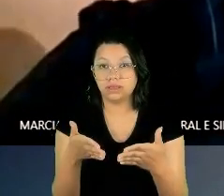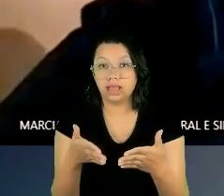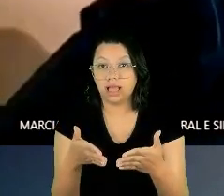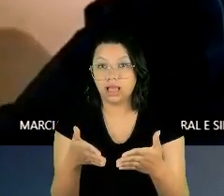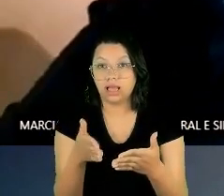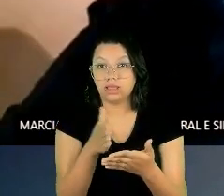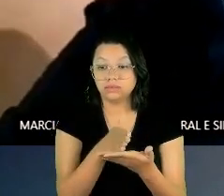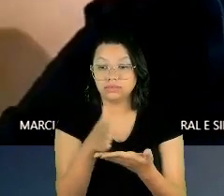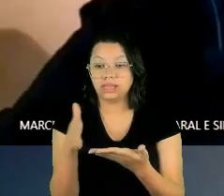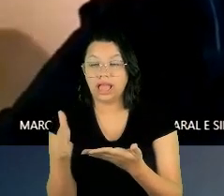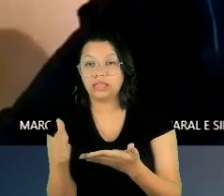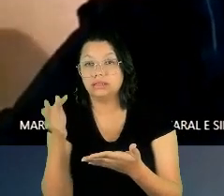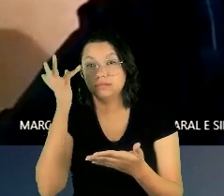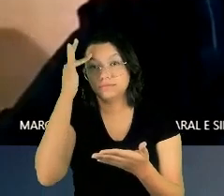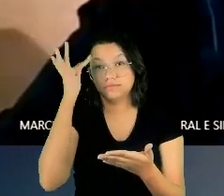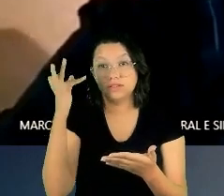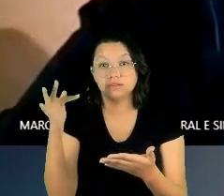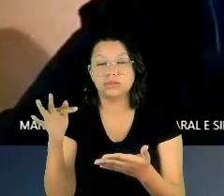um lado